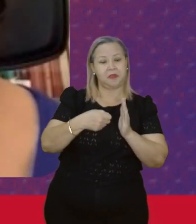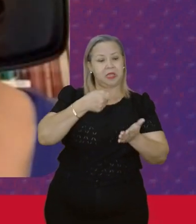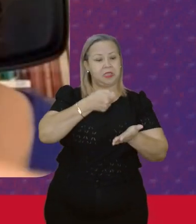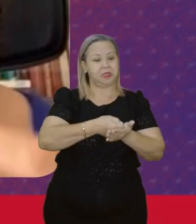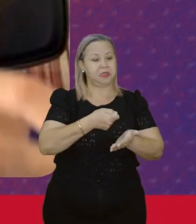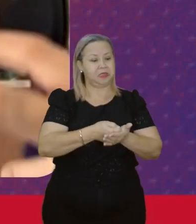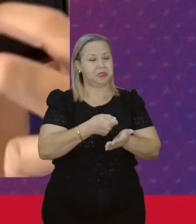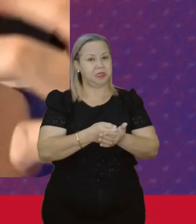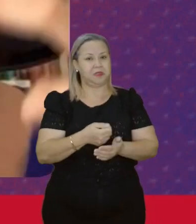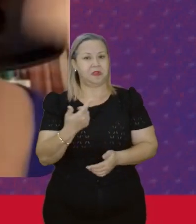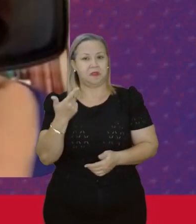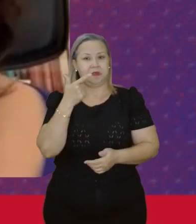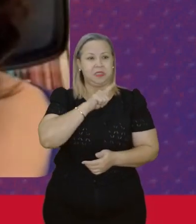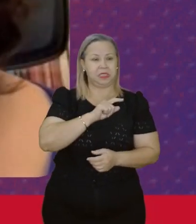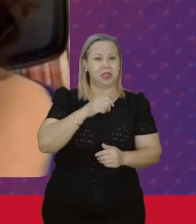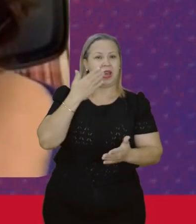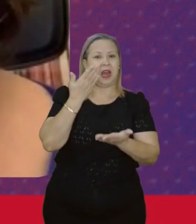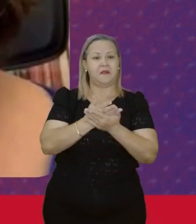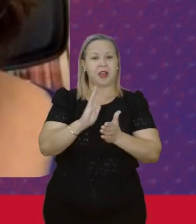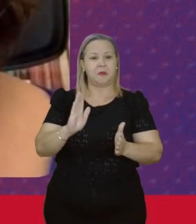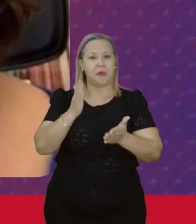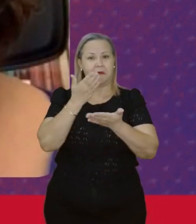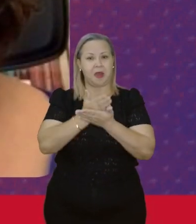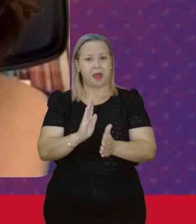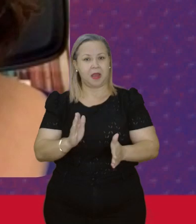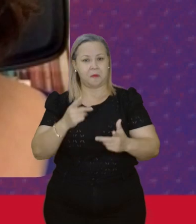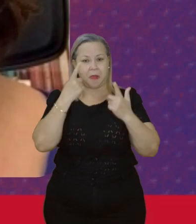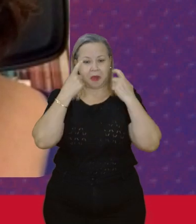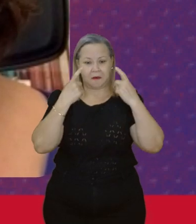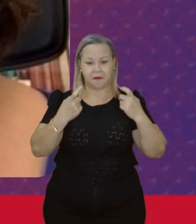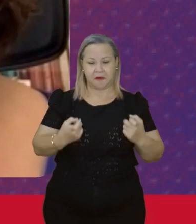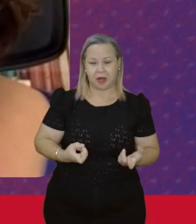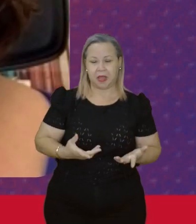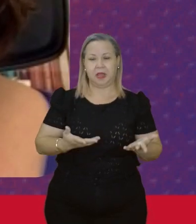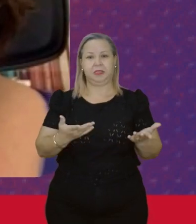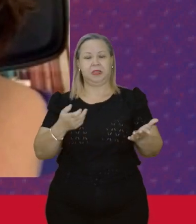fim, que a submissão terá fim e que